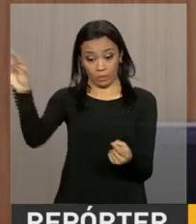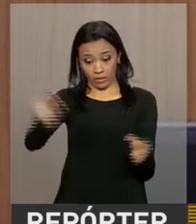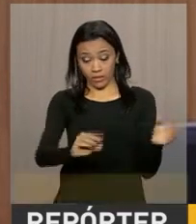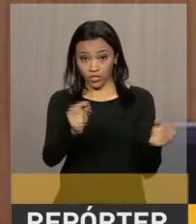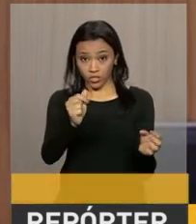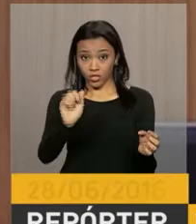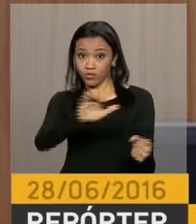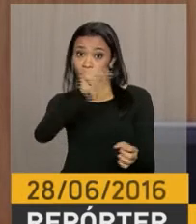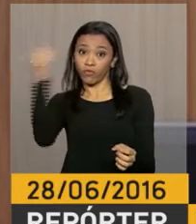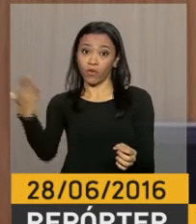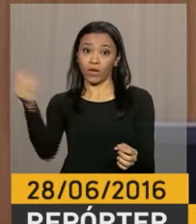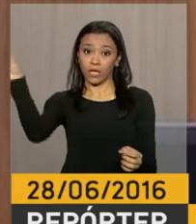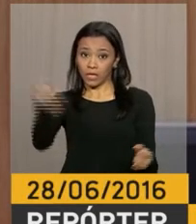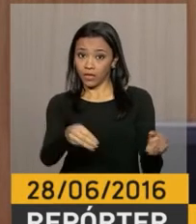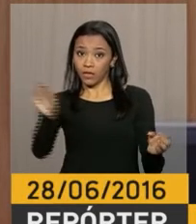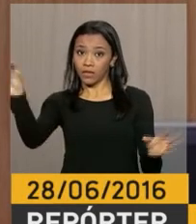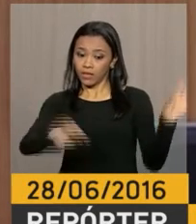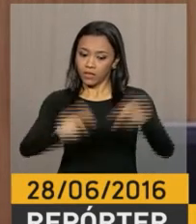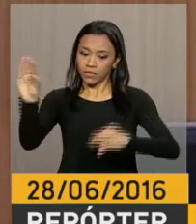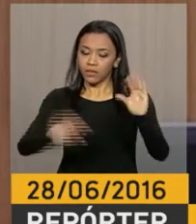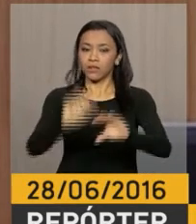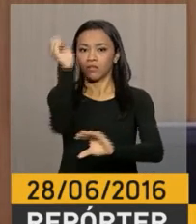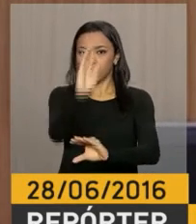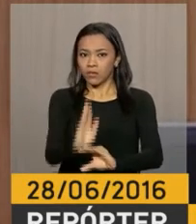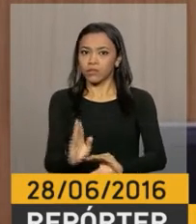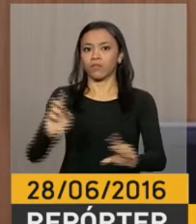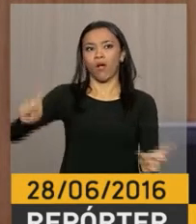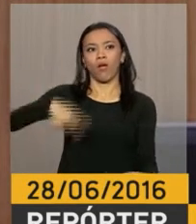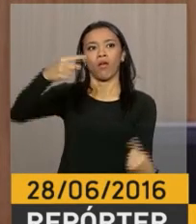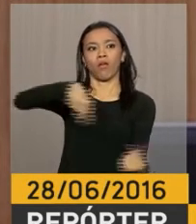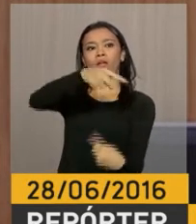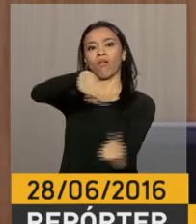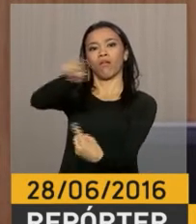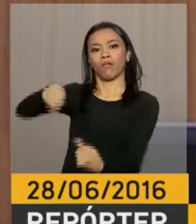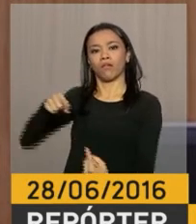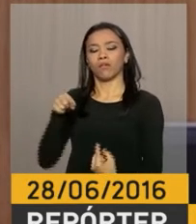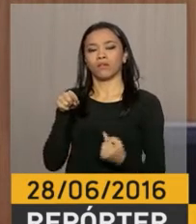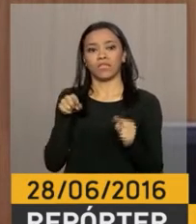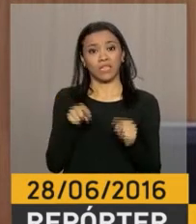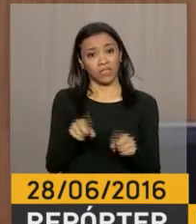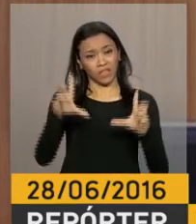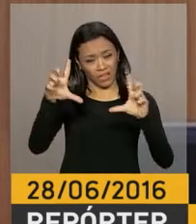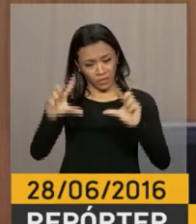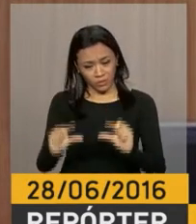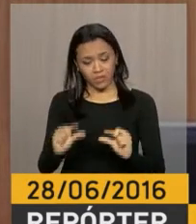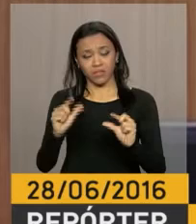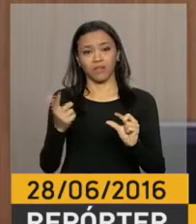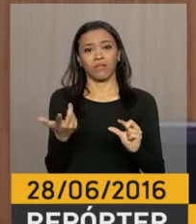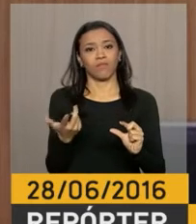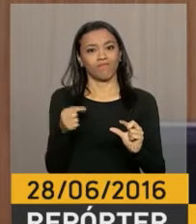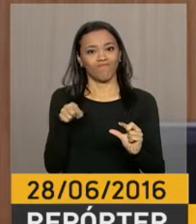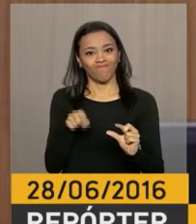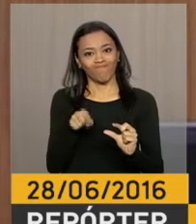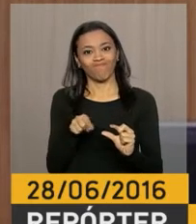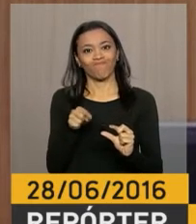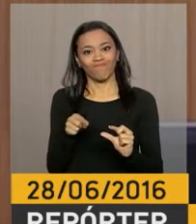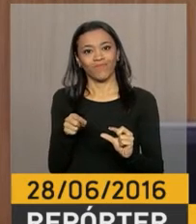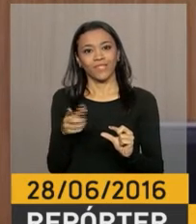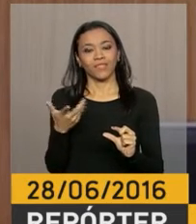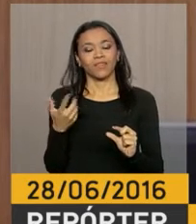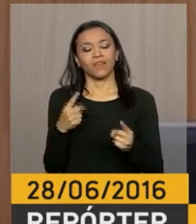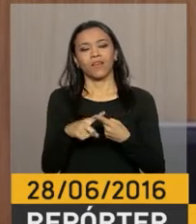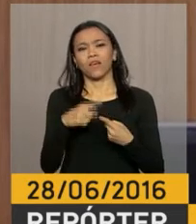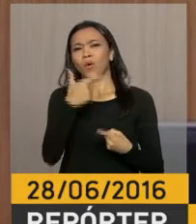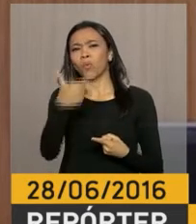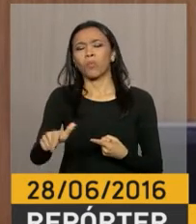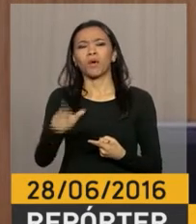que mais que compensa o déficit em transações correntes e essa redução nos demais fluxos de capitais, seja a taxa de rolagem,